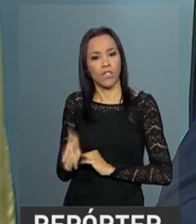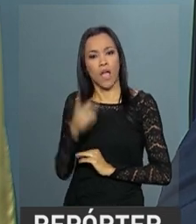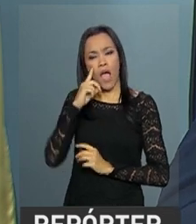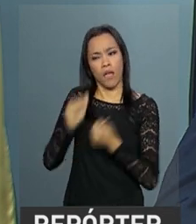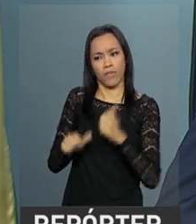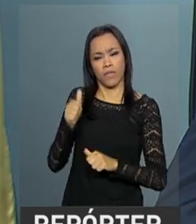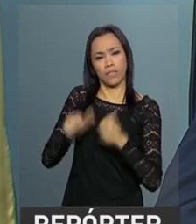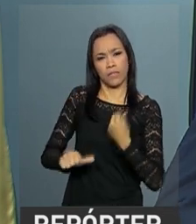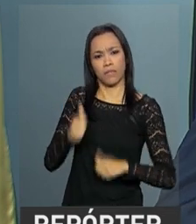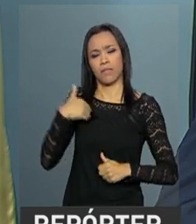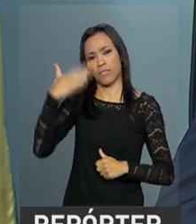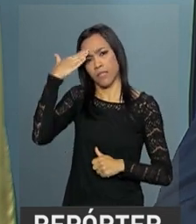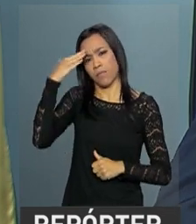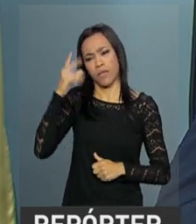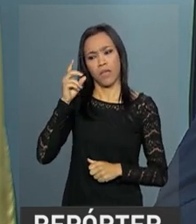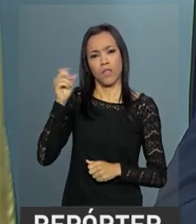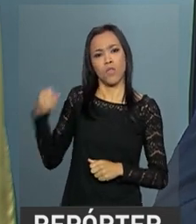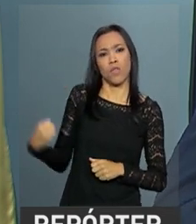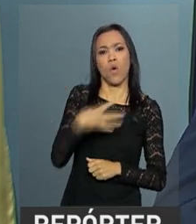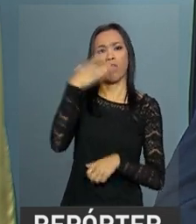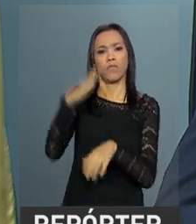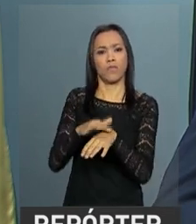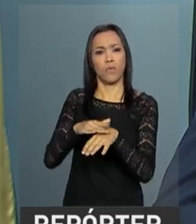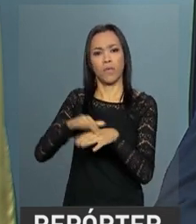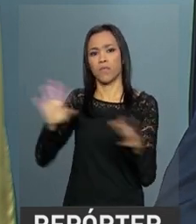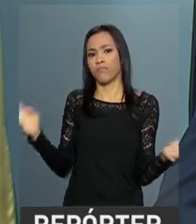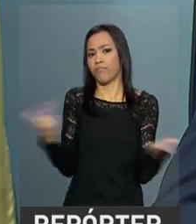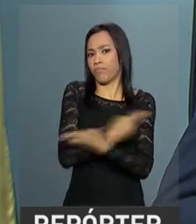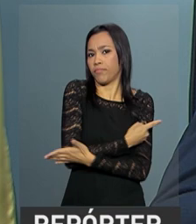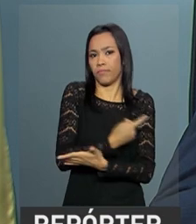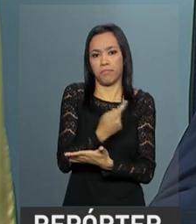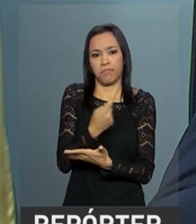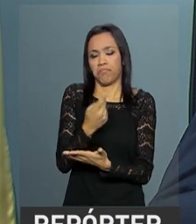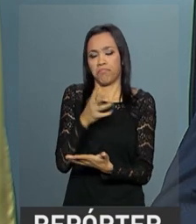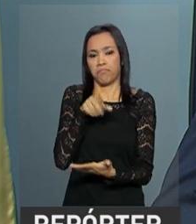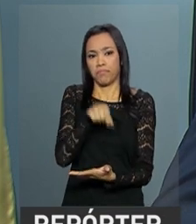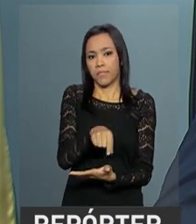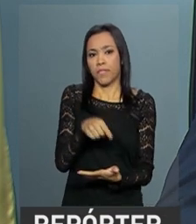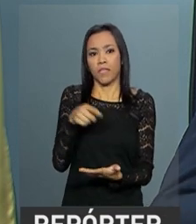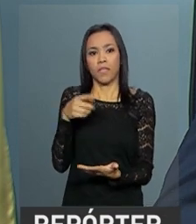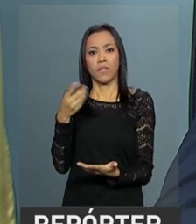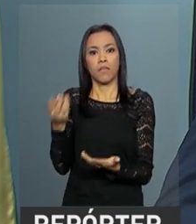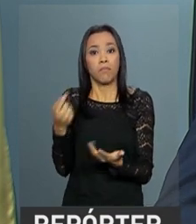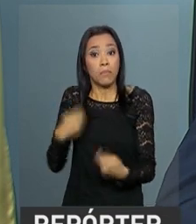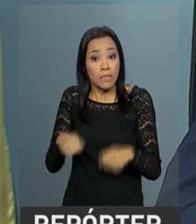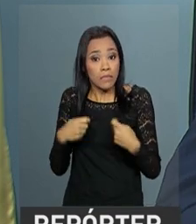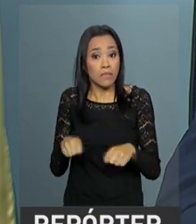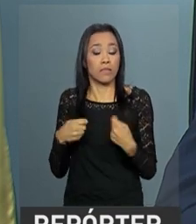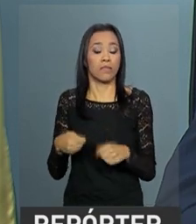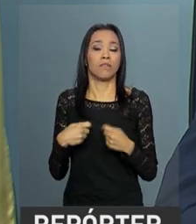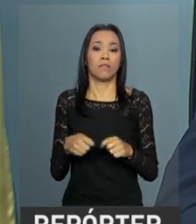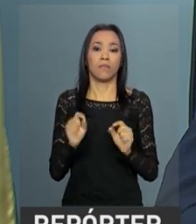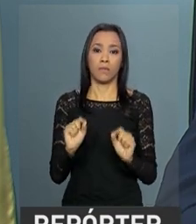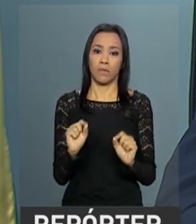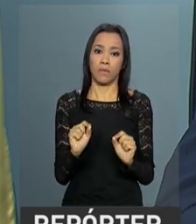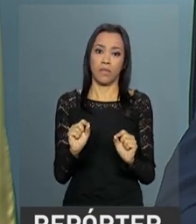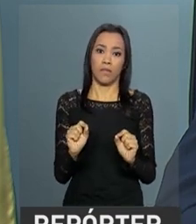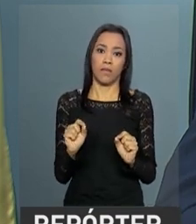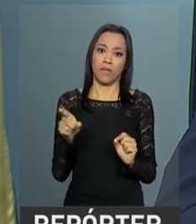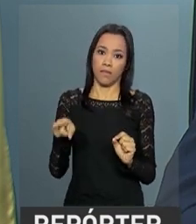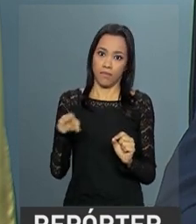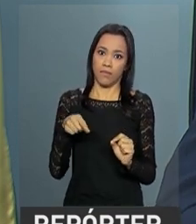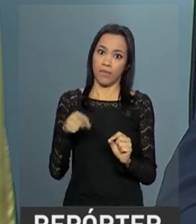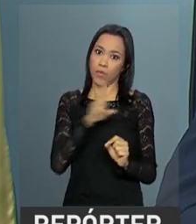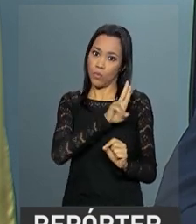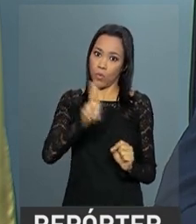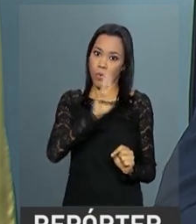de risco que identificam novas pragas associadas a produtos e origens que precisam ser enquadradas